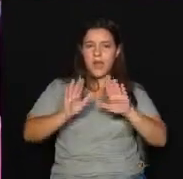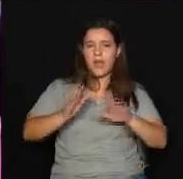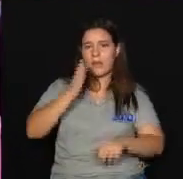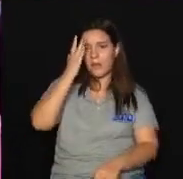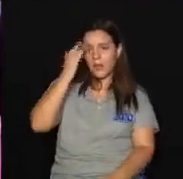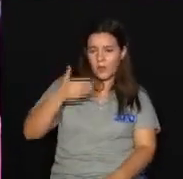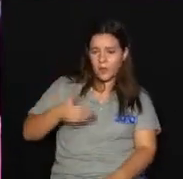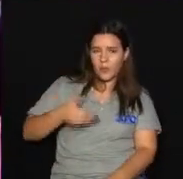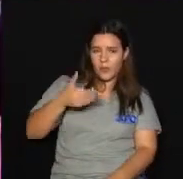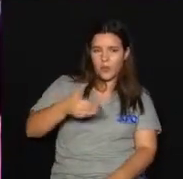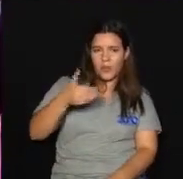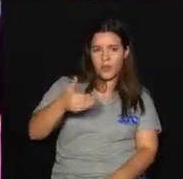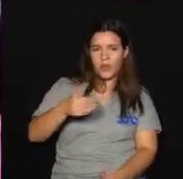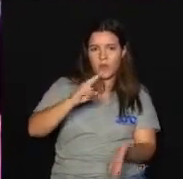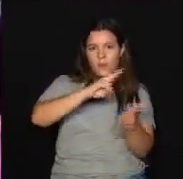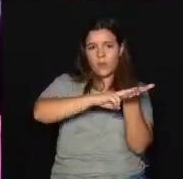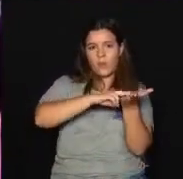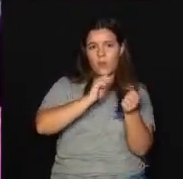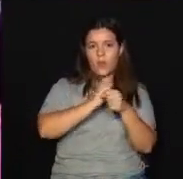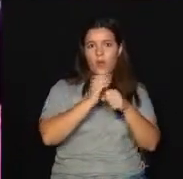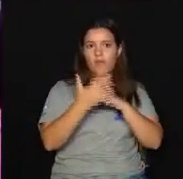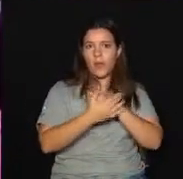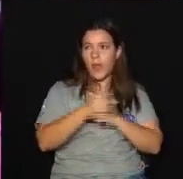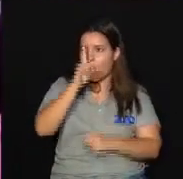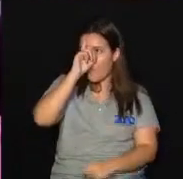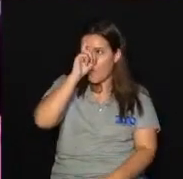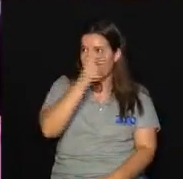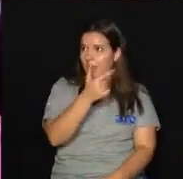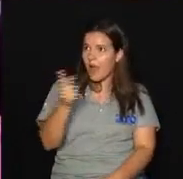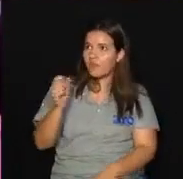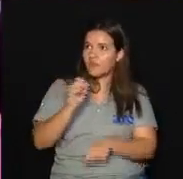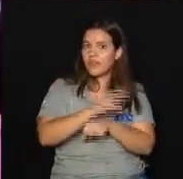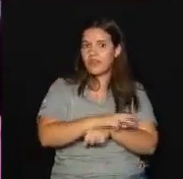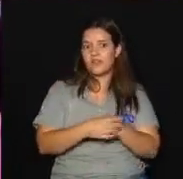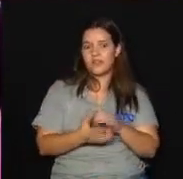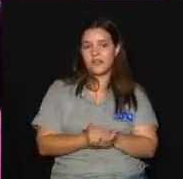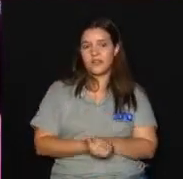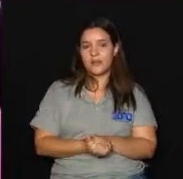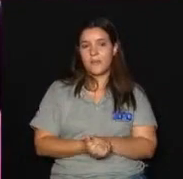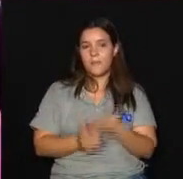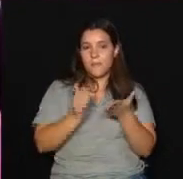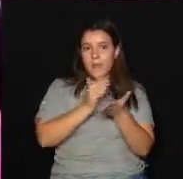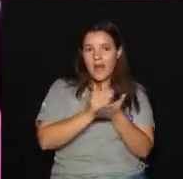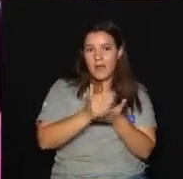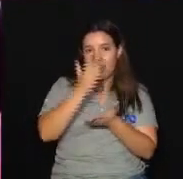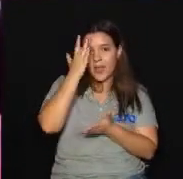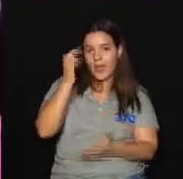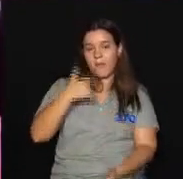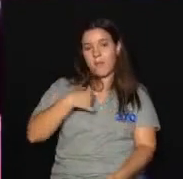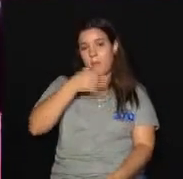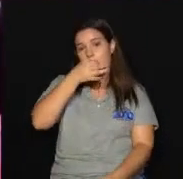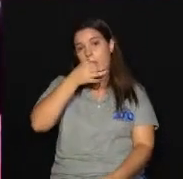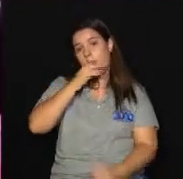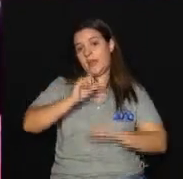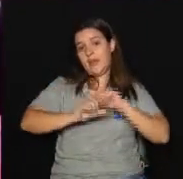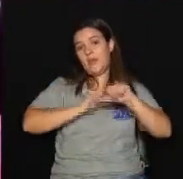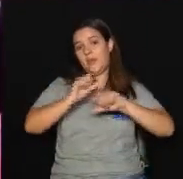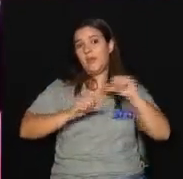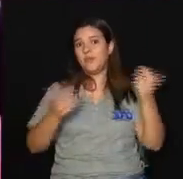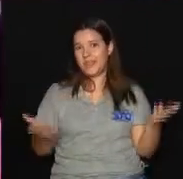saio aí amanhã, sou internado por Covid e não tenho uma vaga no hospital. A partir de amanhã, a minha opinião será